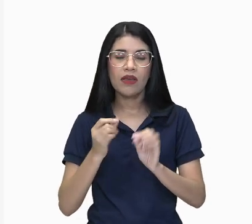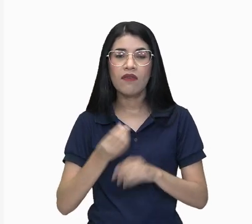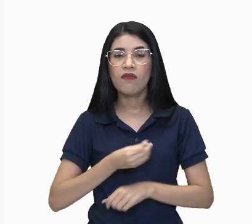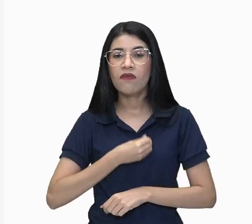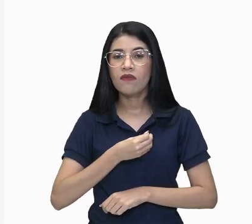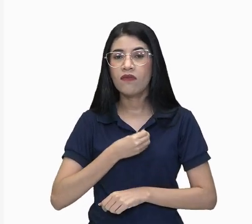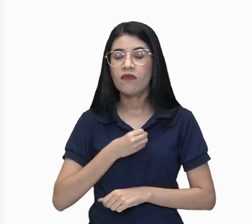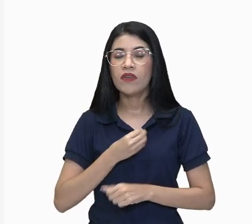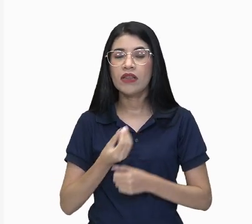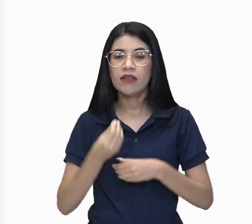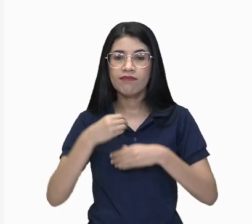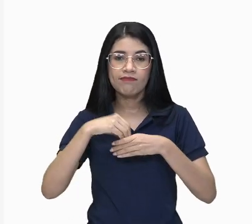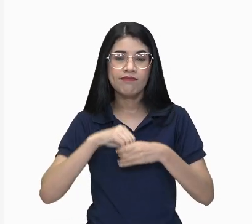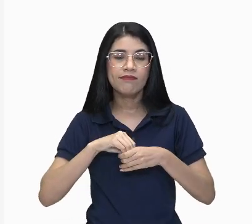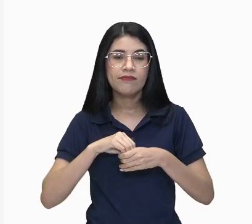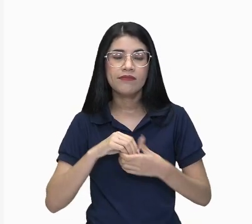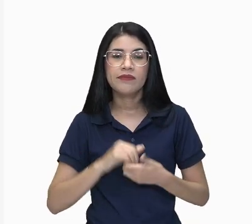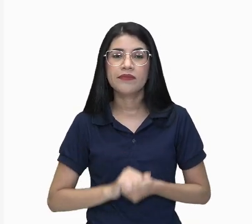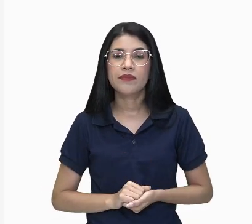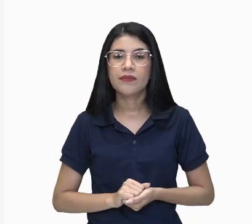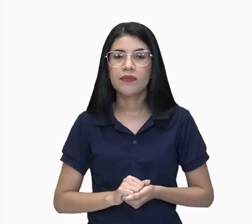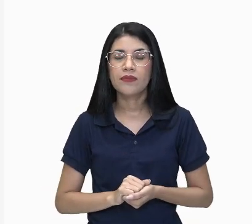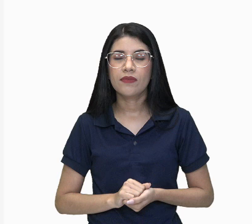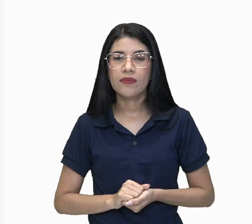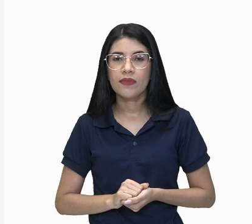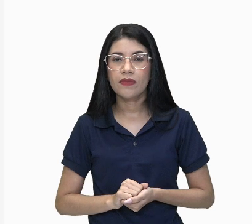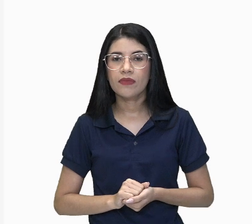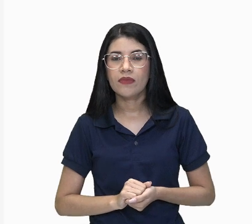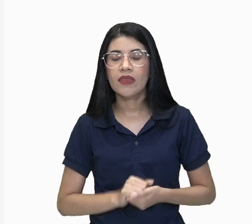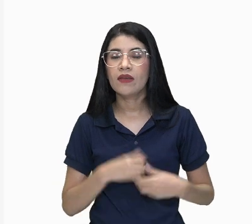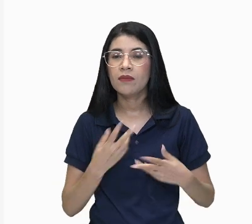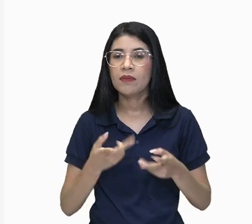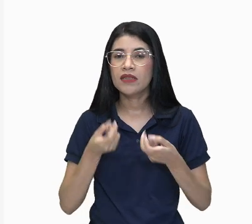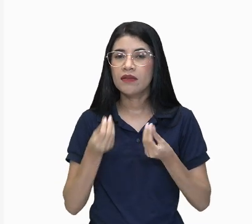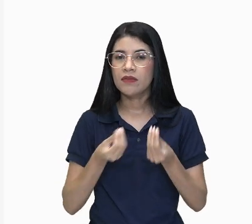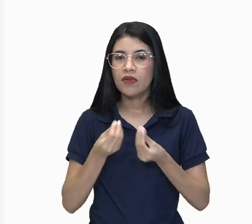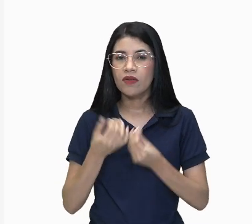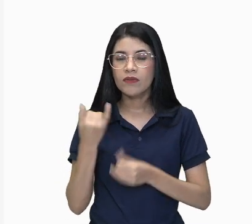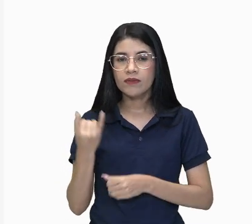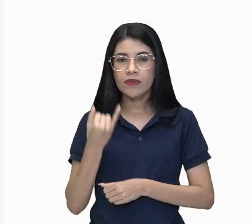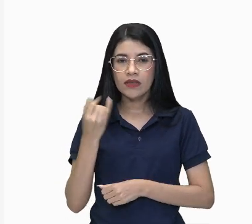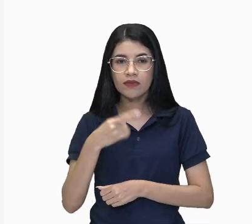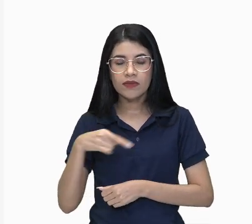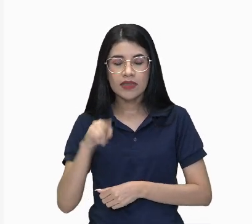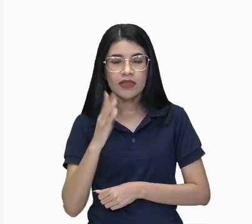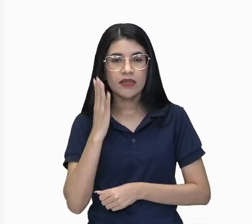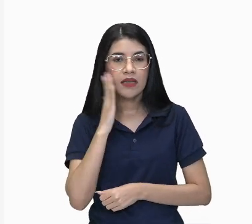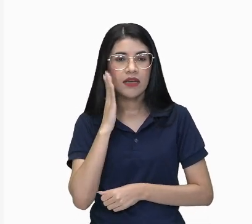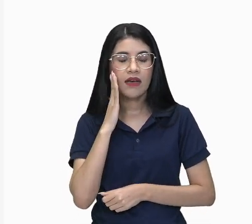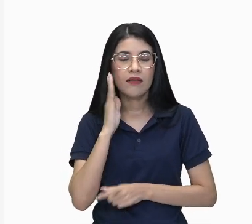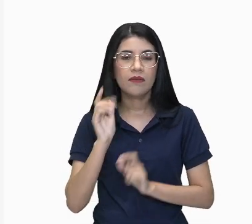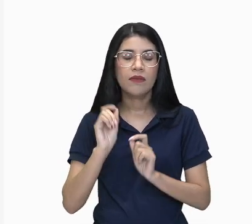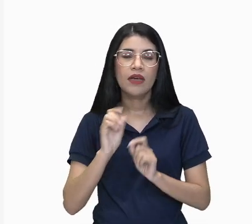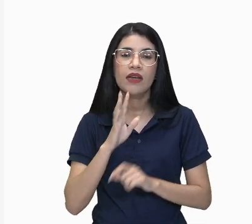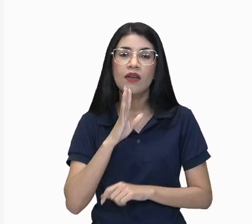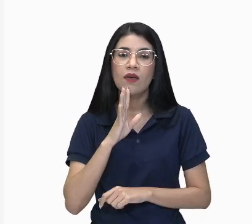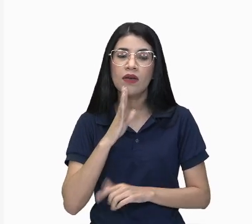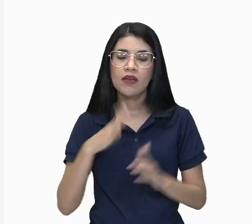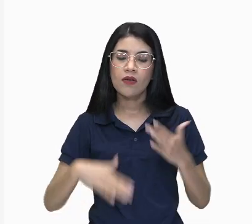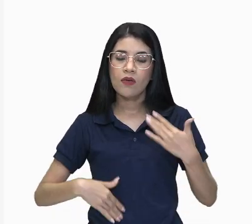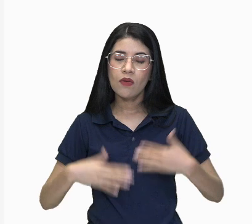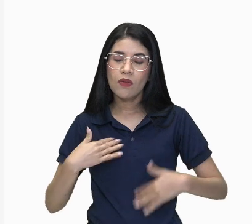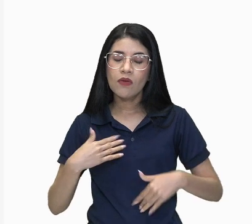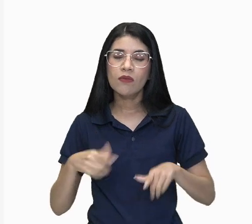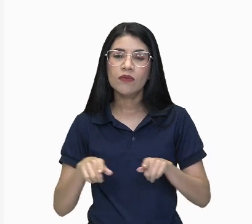vida interior. Tá? Então, olha como é importante você saber, conhecer o teu